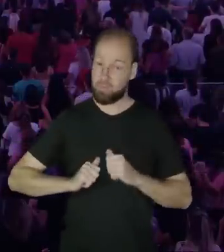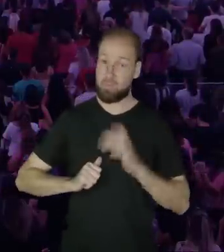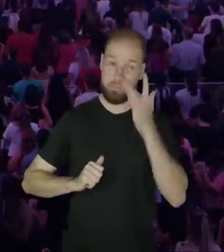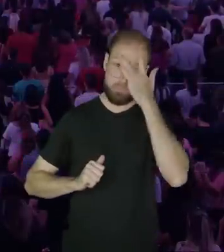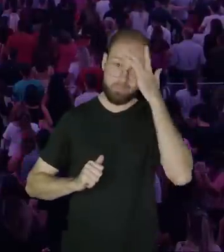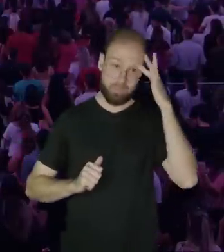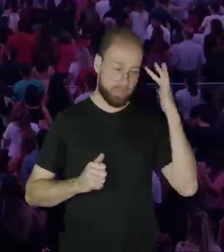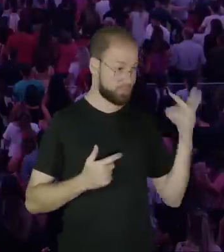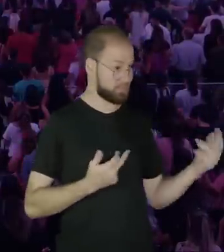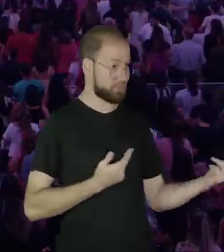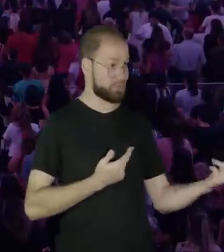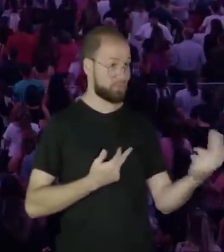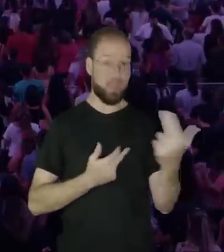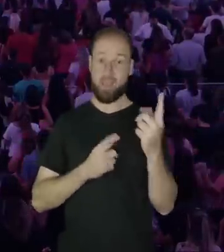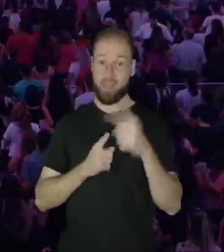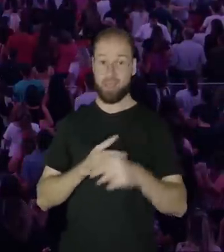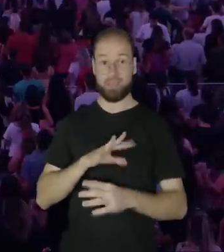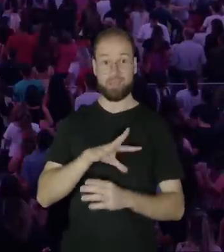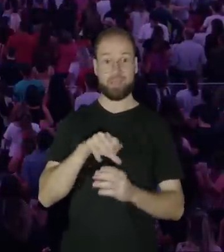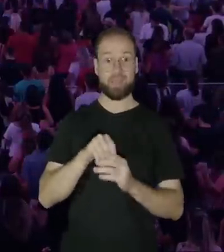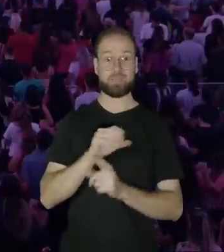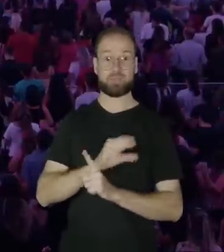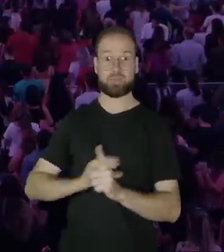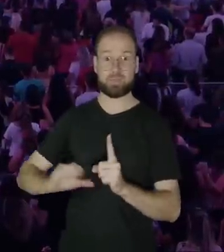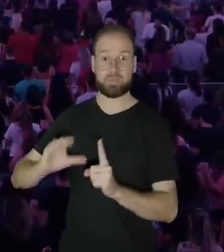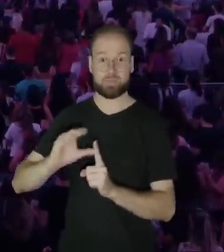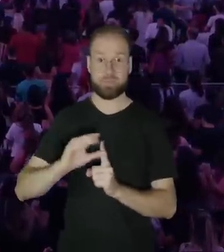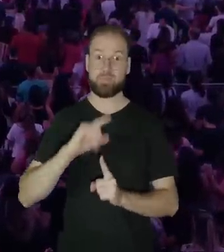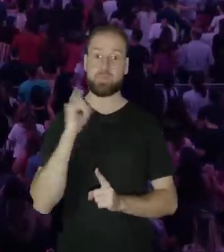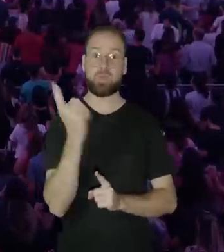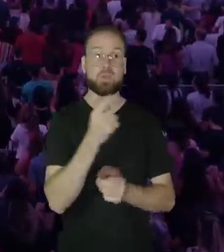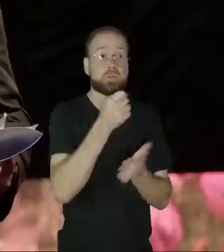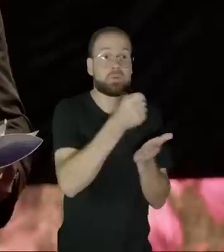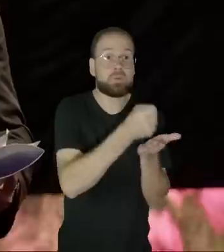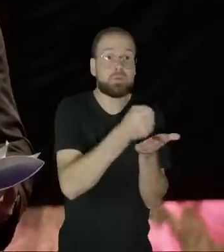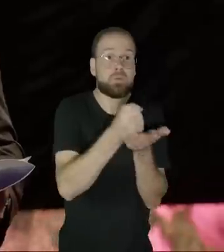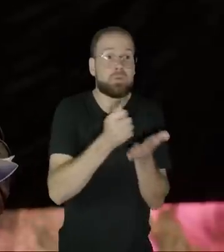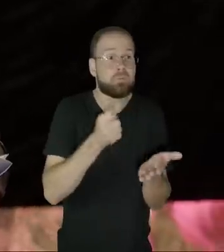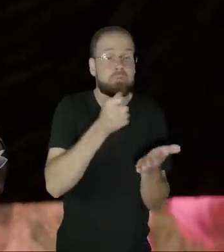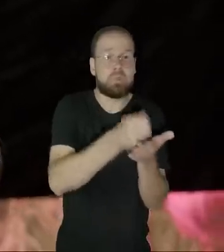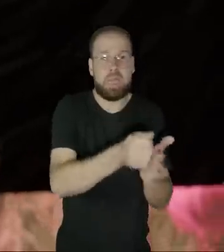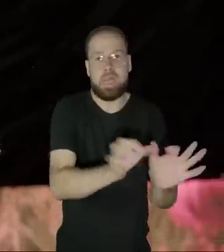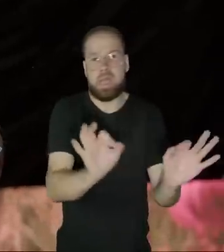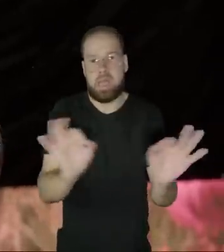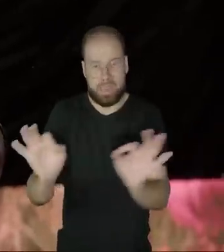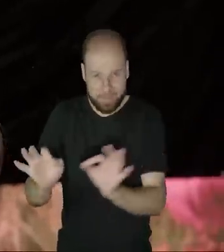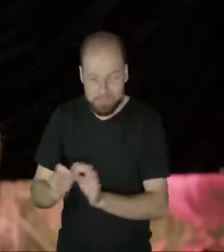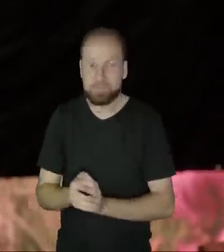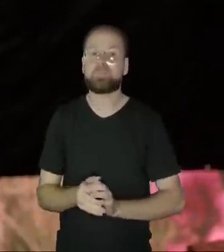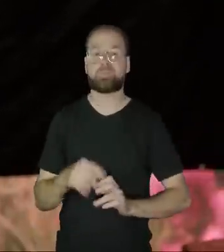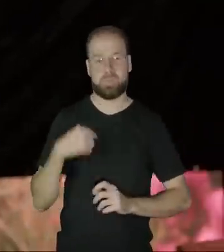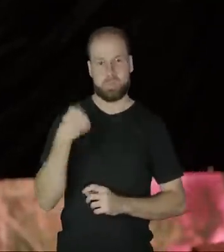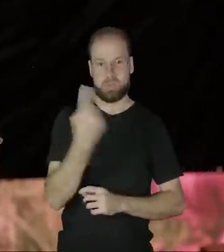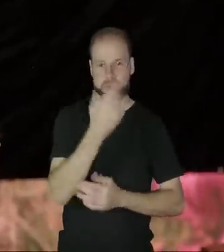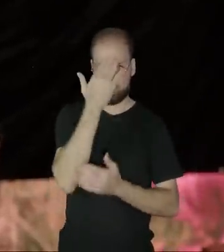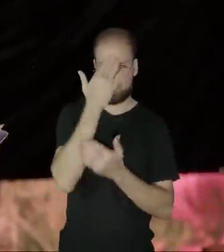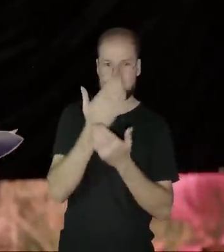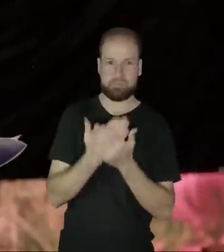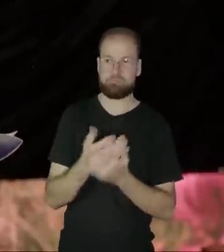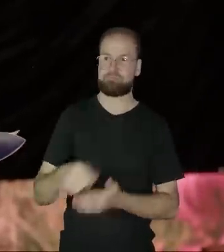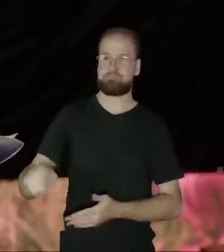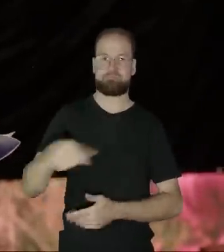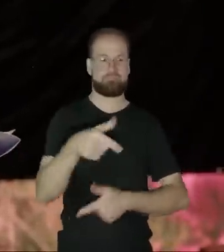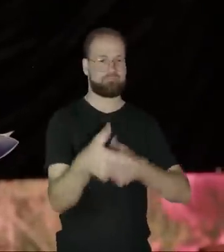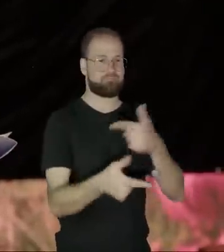é gente da nossa comunidade. Nós não contratamos nenhum global, mas eu acredito que eles deram um show